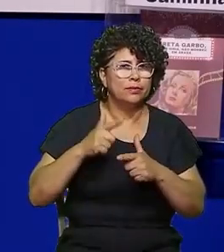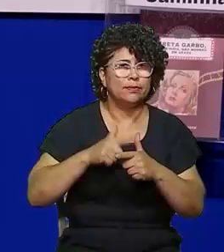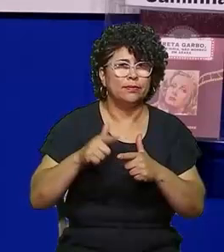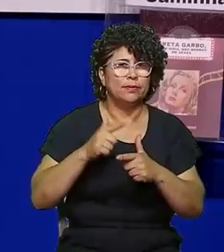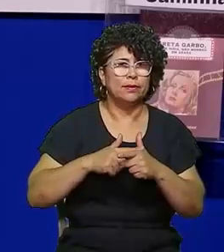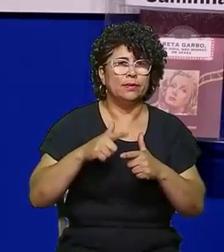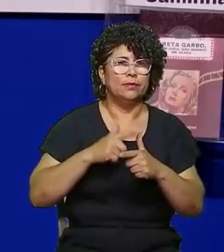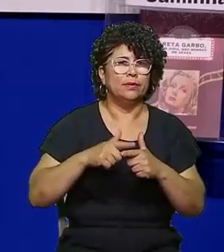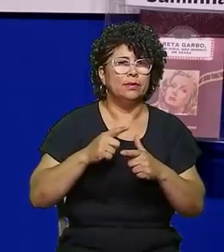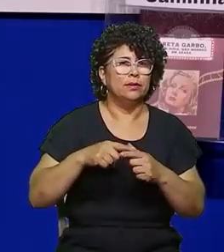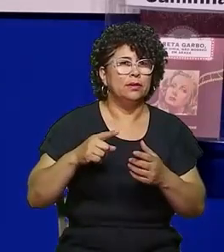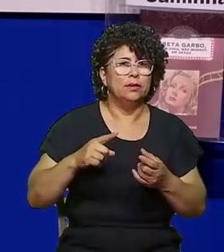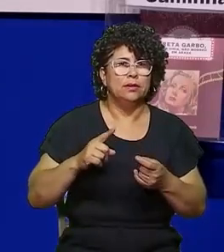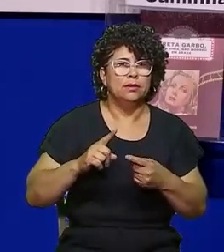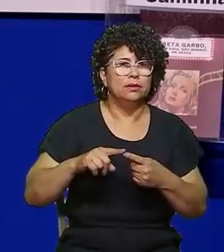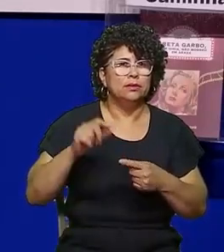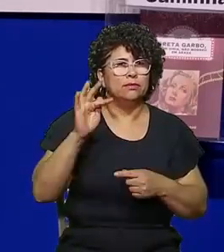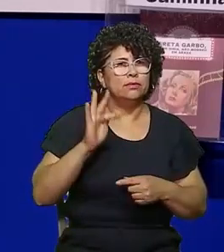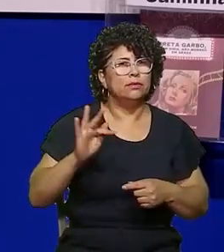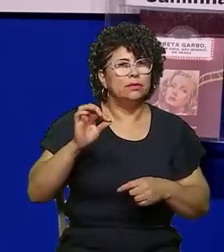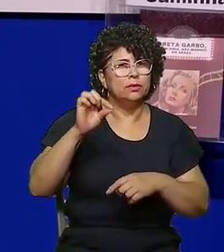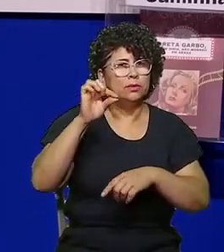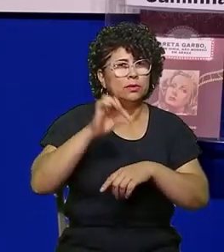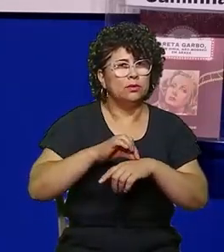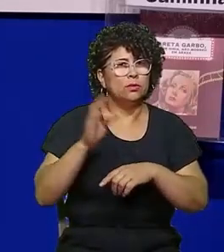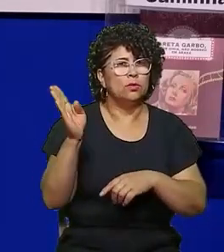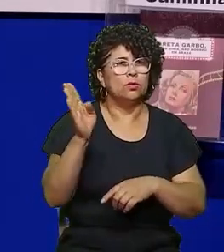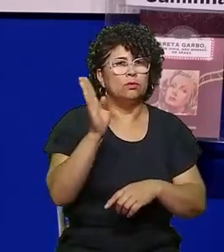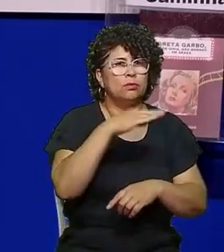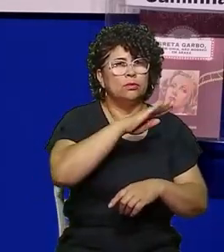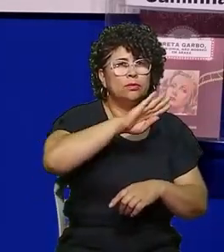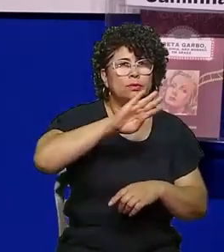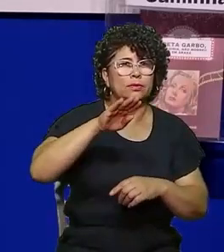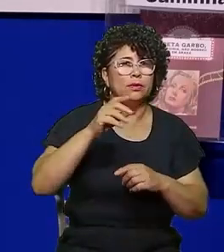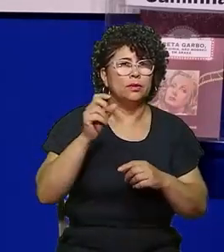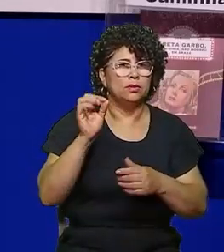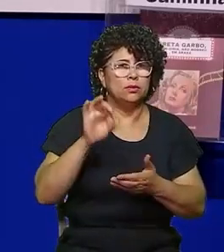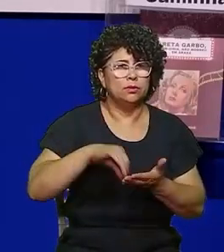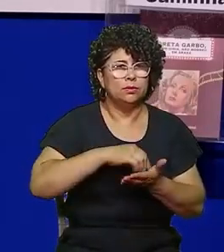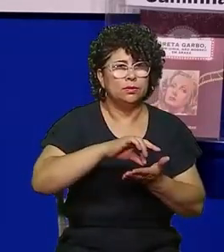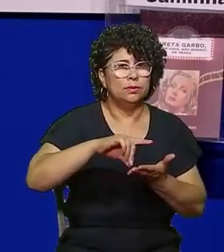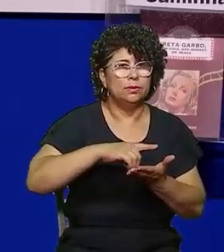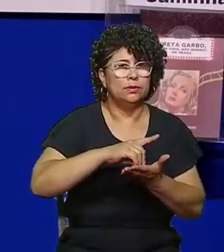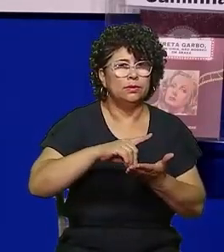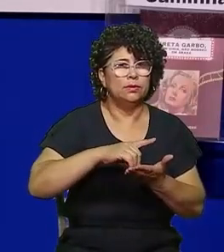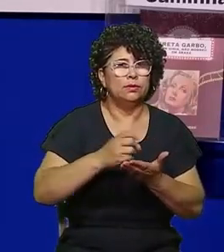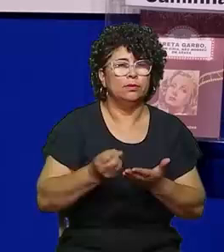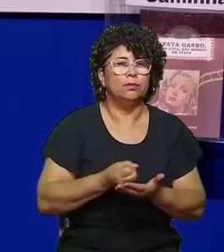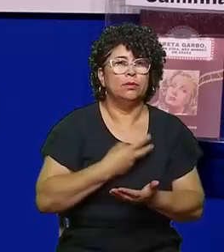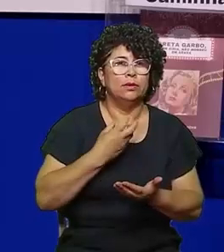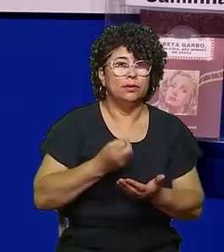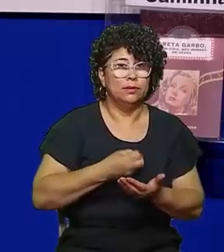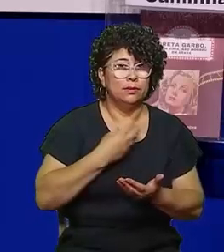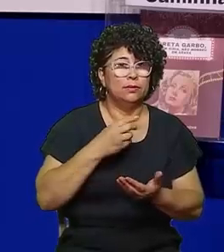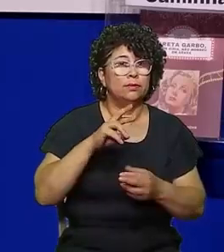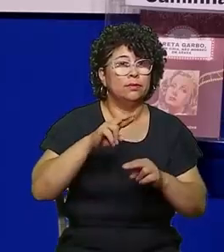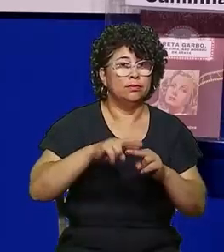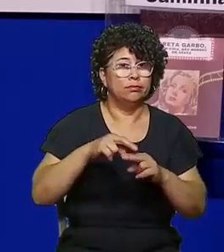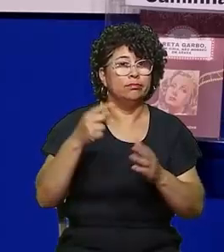enfim, um inseto, ou, como consta no dicionário, um poema de Drummond. Então diz